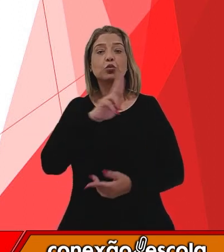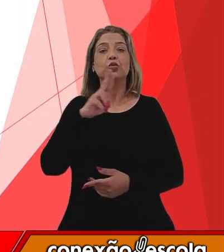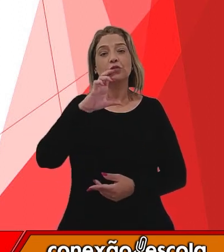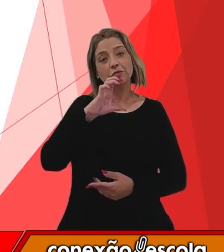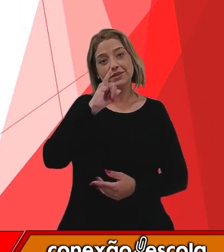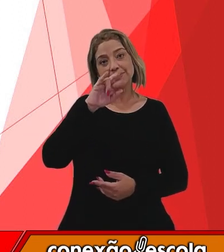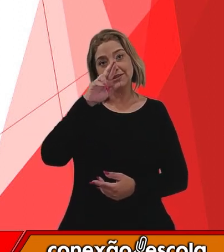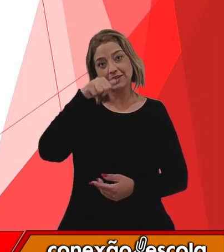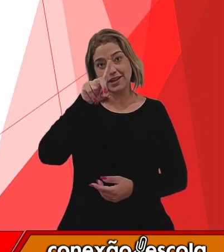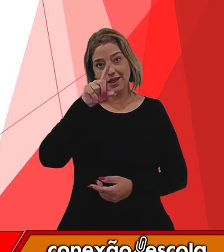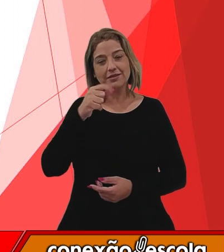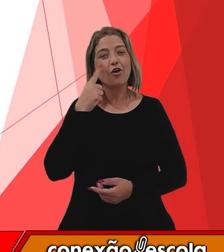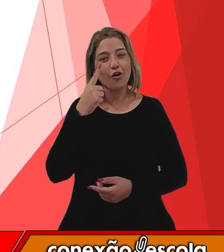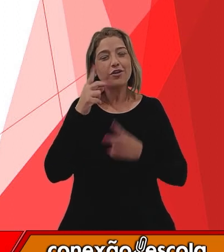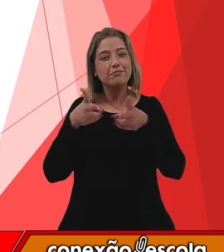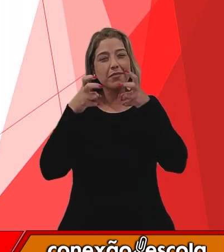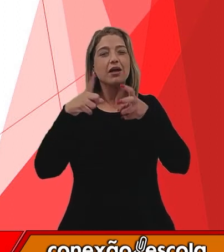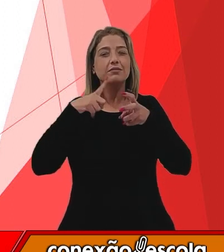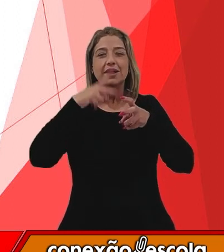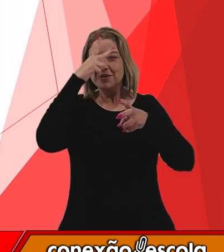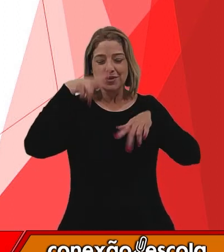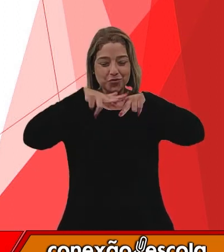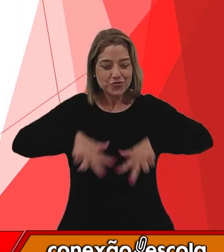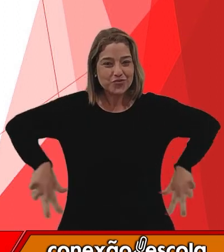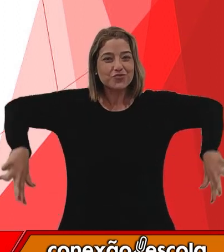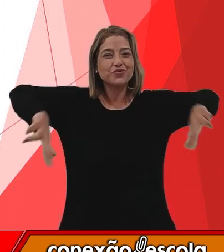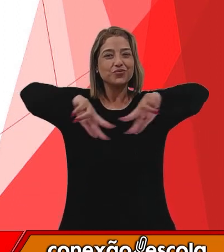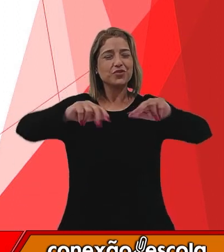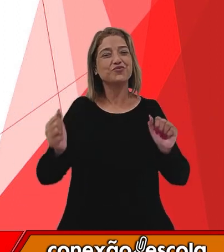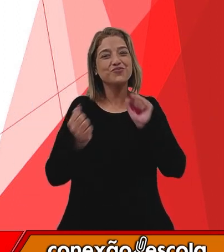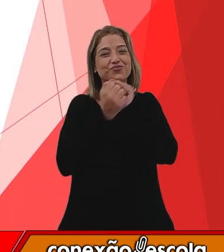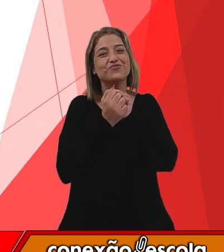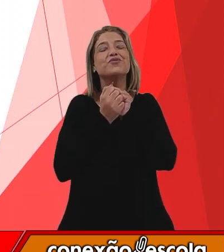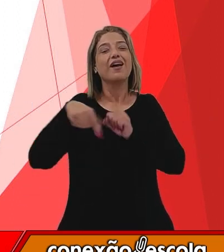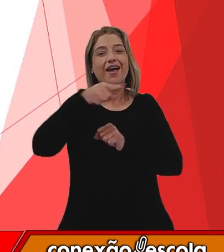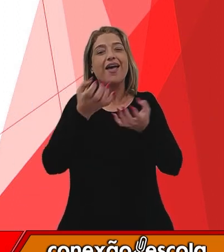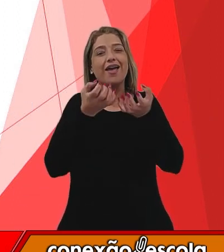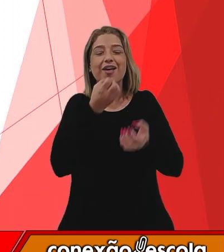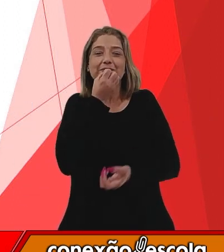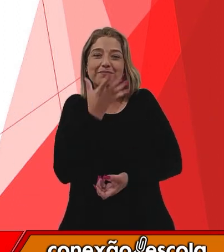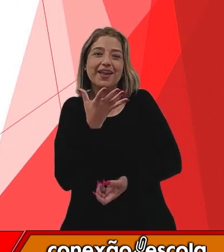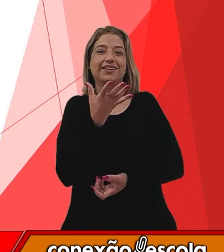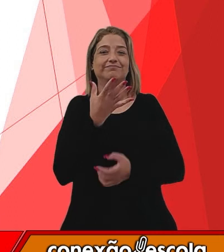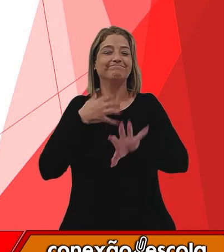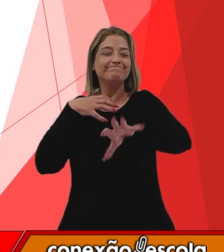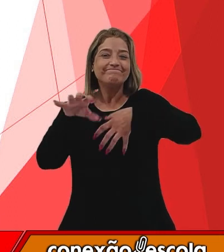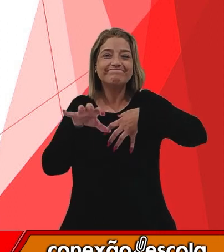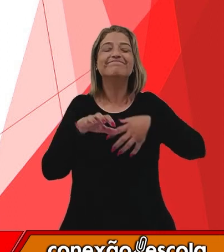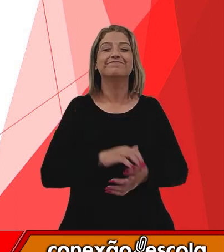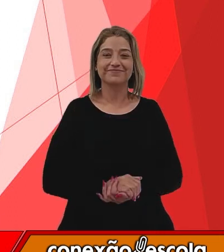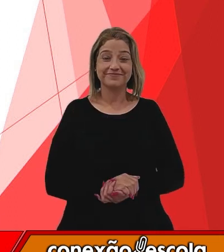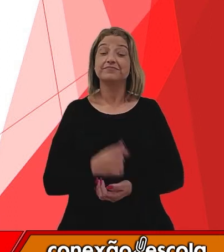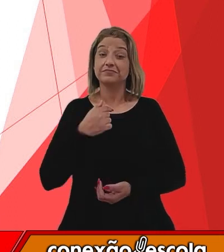Ciranda. Como vocês percebem, todos estão de mãos dadas, buscando um bem comum. E é assim que